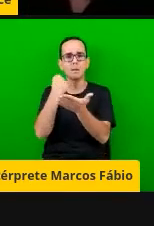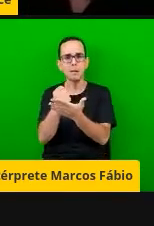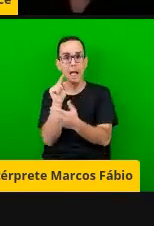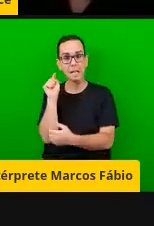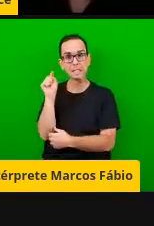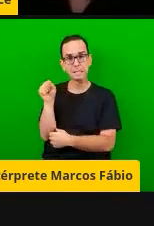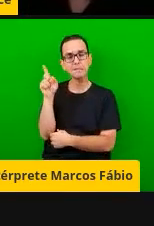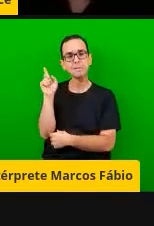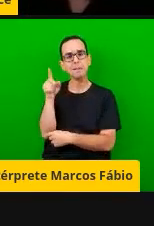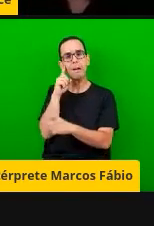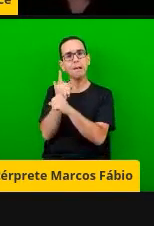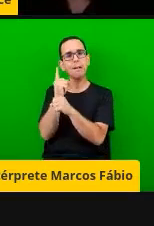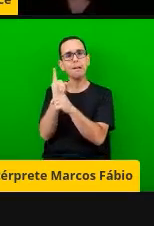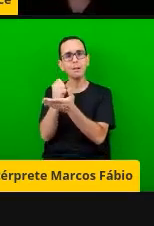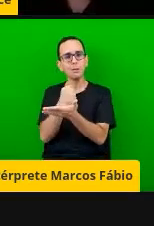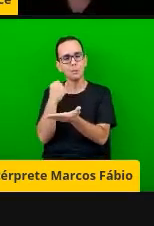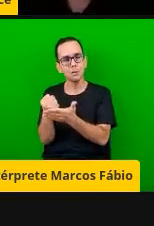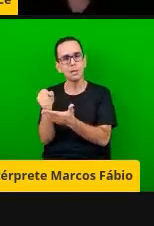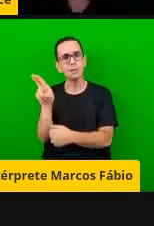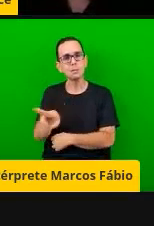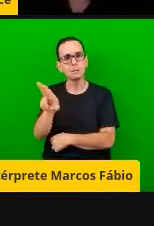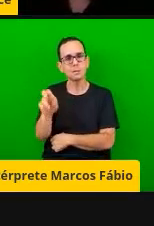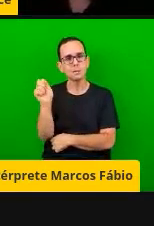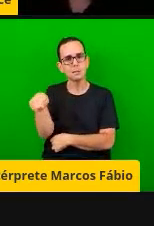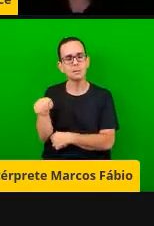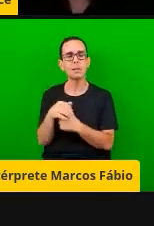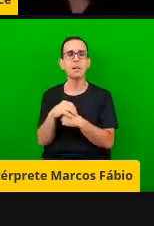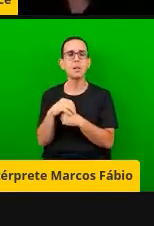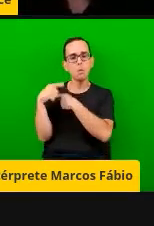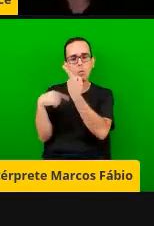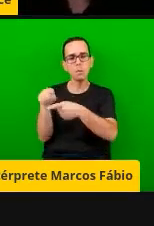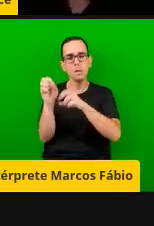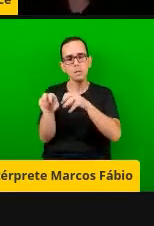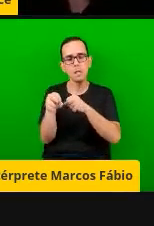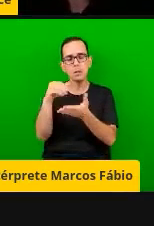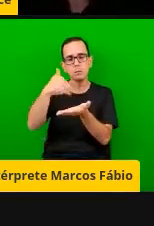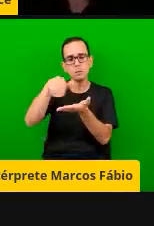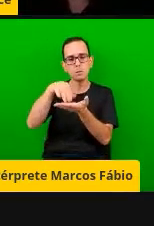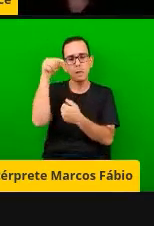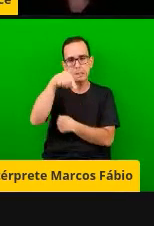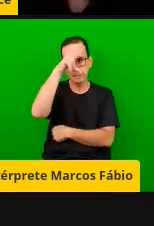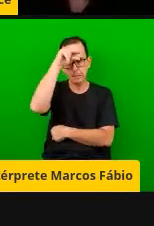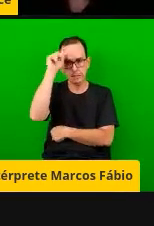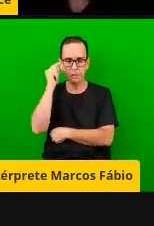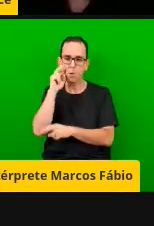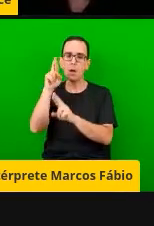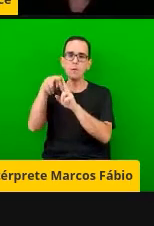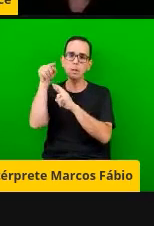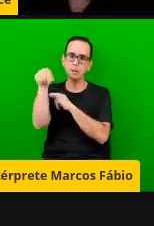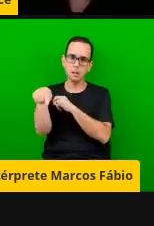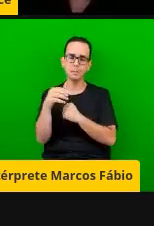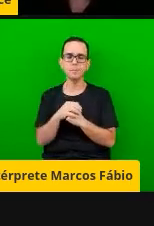encontrar quais documentos que a gente utiliza, né, para o processo de ensino na rede, então o referencial está ali. E tem a aba do